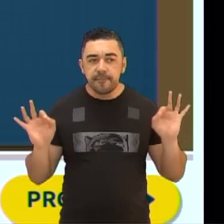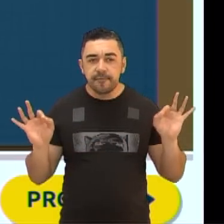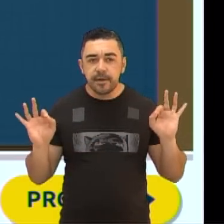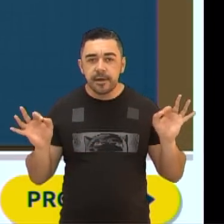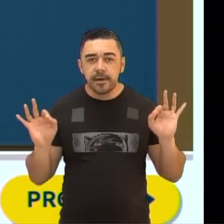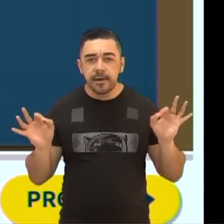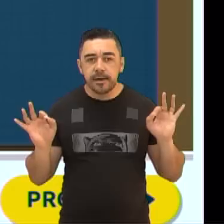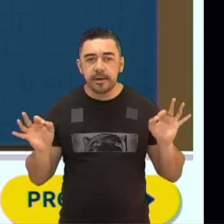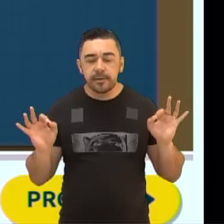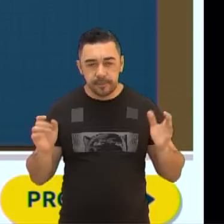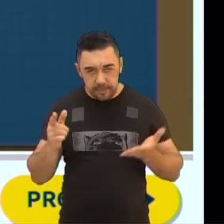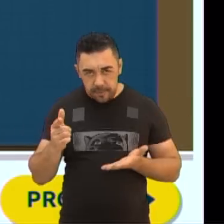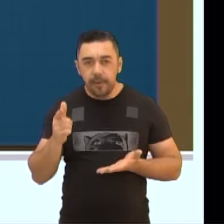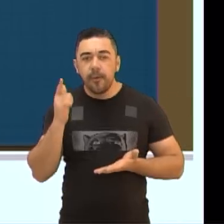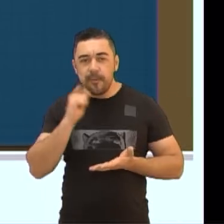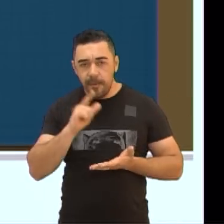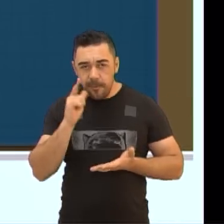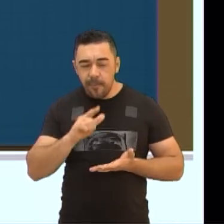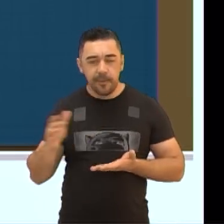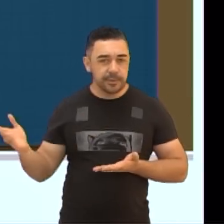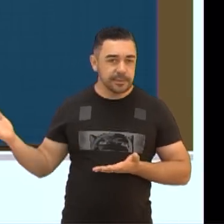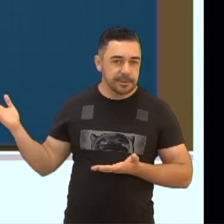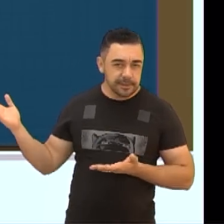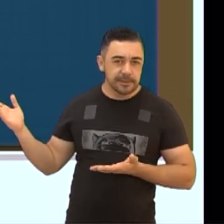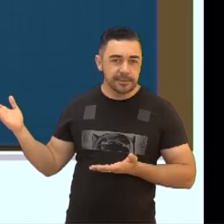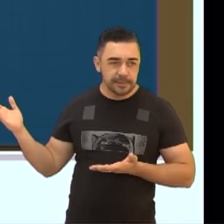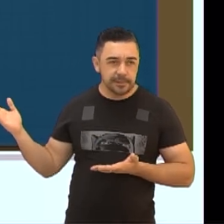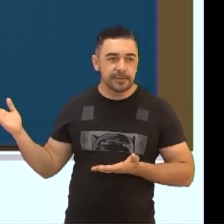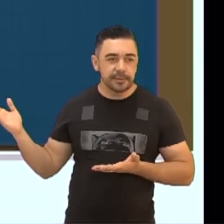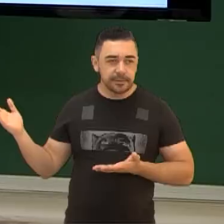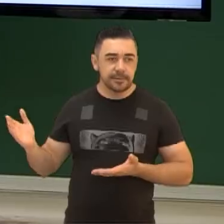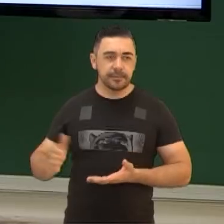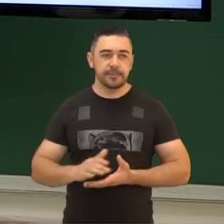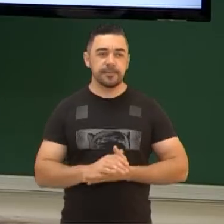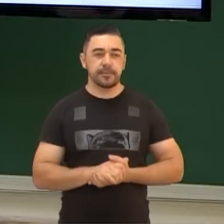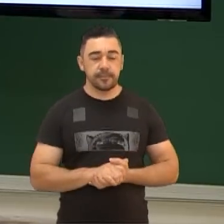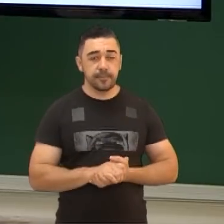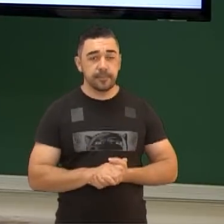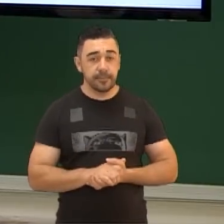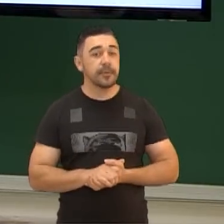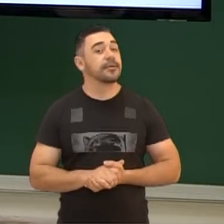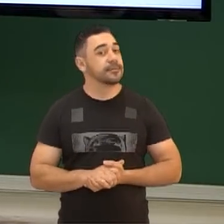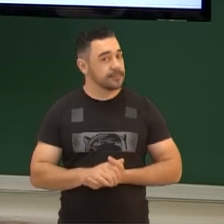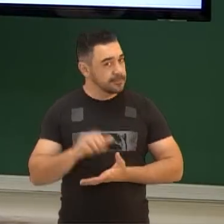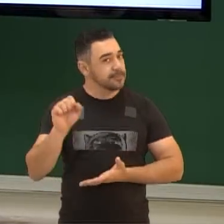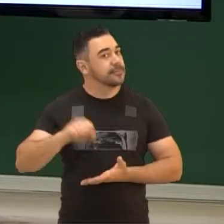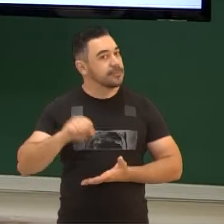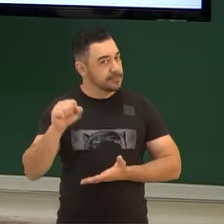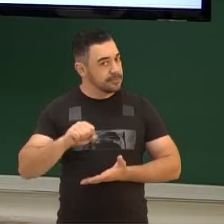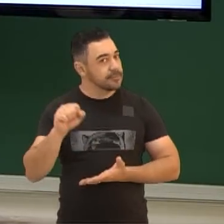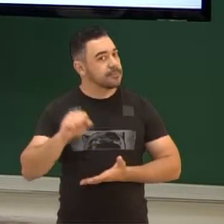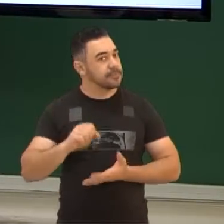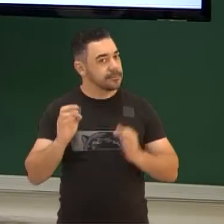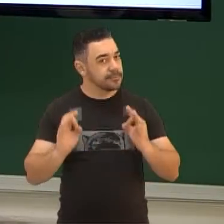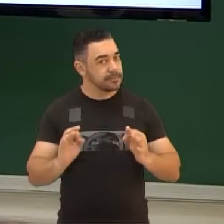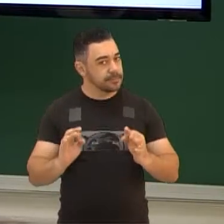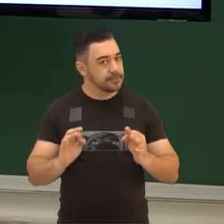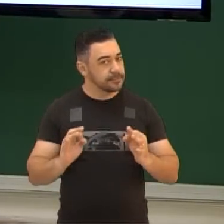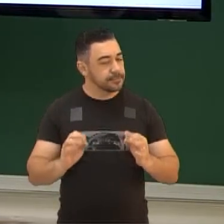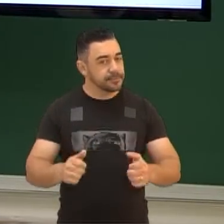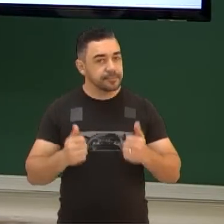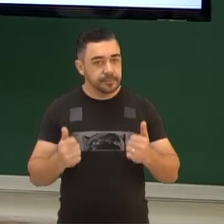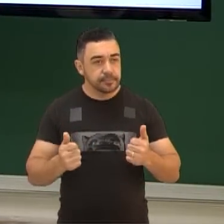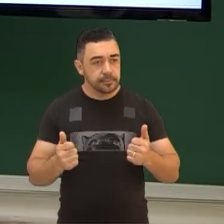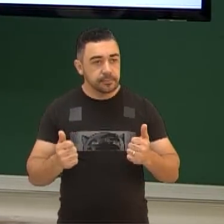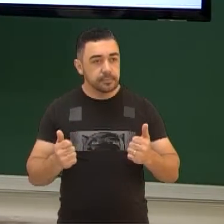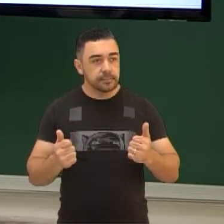casa? Deu certo? Olha só. Ah, aí, ó. Agora sim, galera. Então, deu certinho, tá bom,